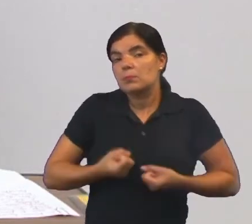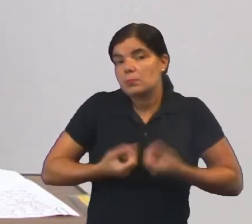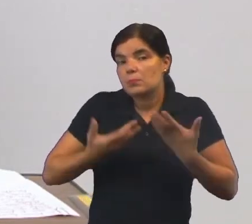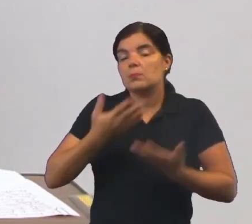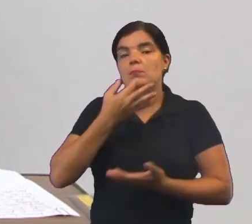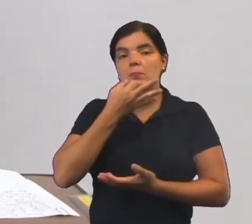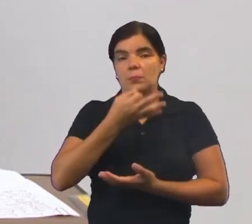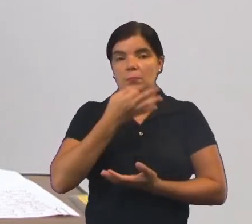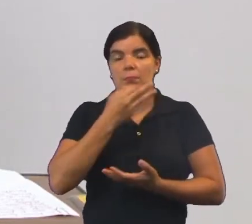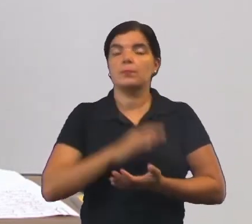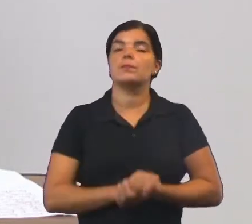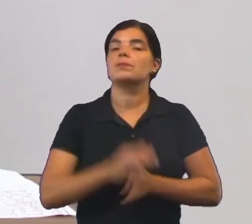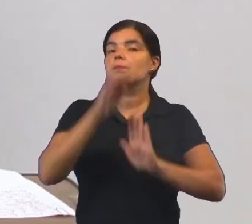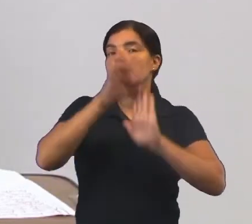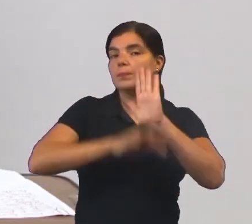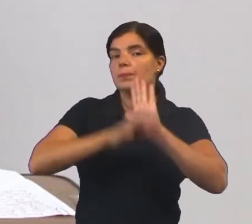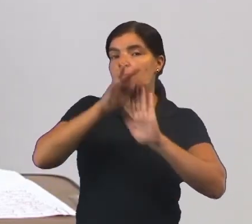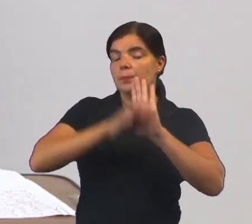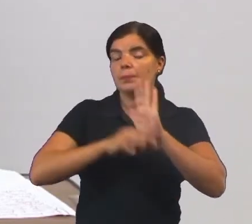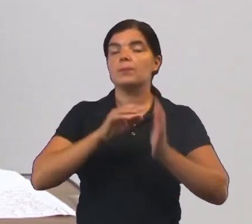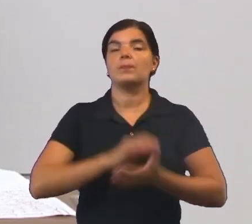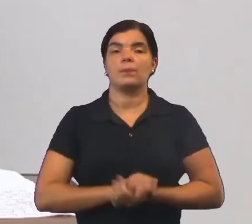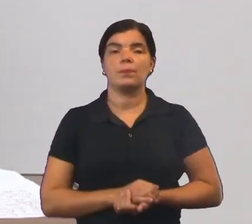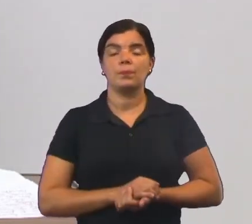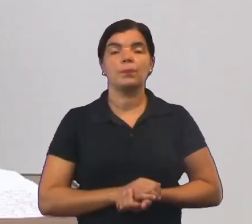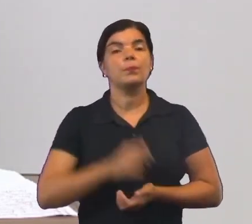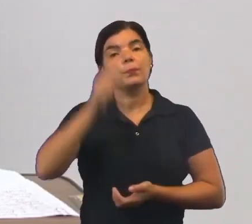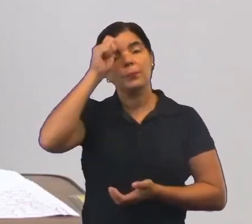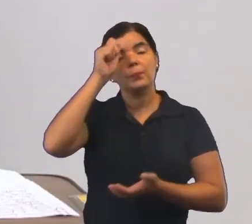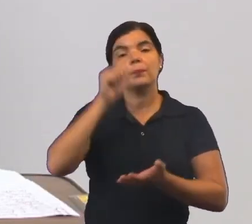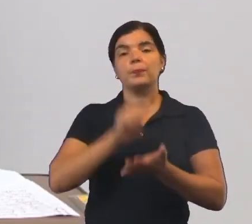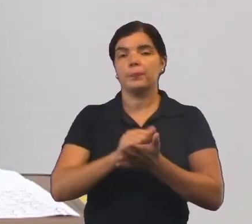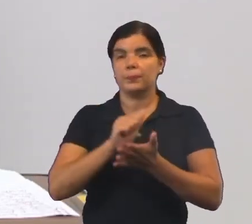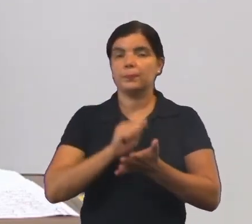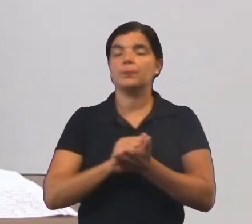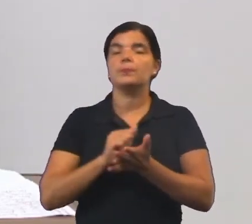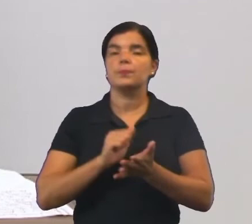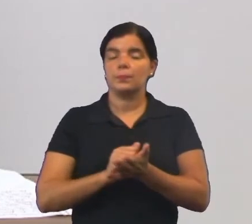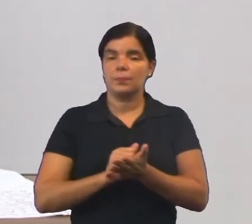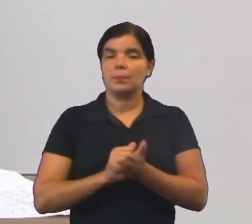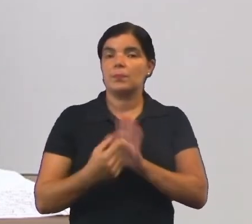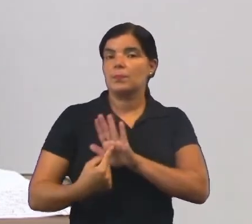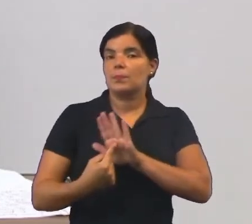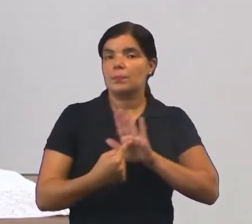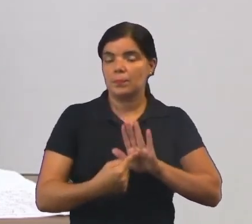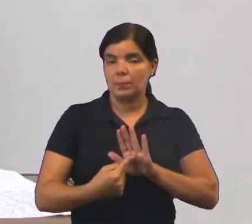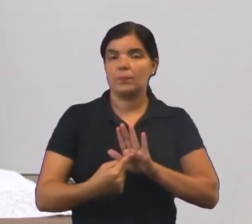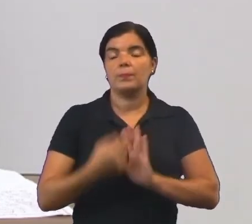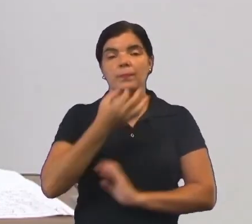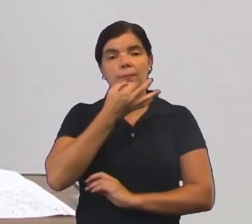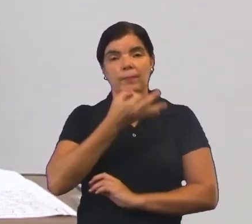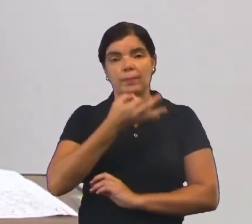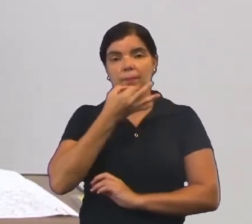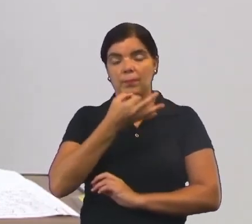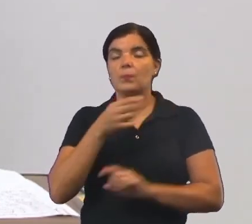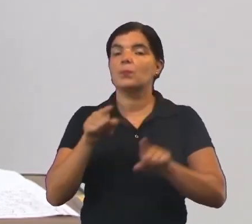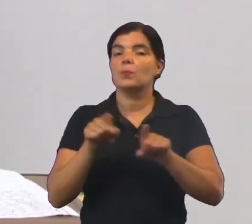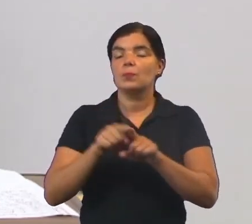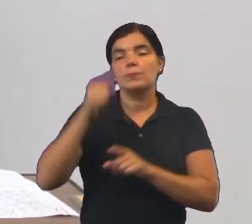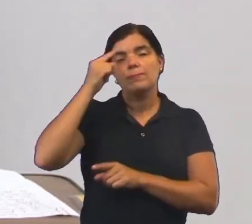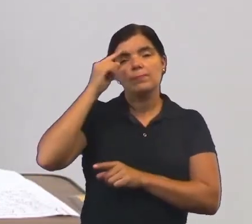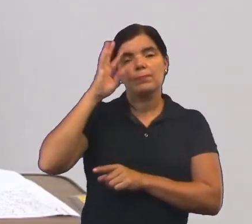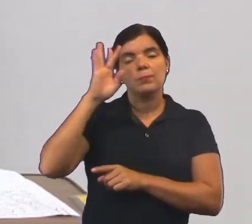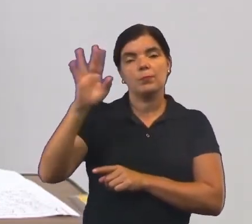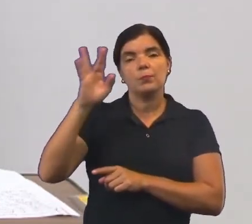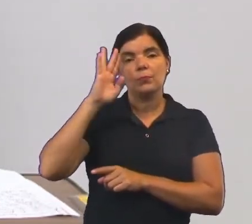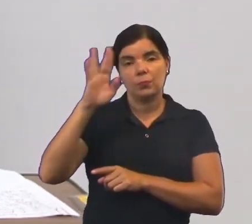opinião. Então, aqui nesse texto, a parte que o autor, nesse trecho, está expressando a opinião, está dizendo o